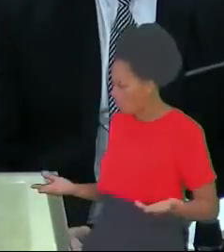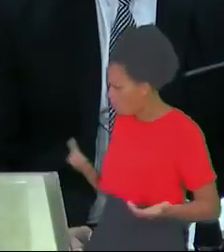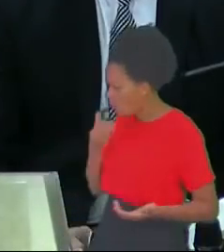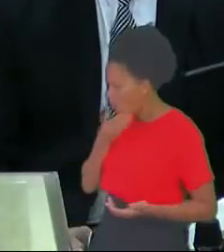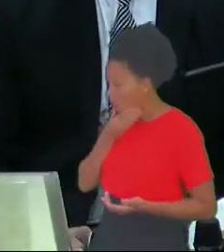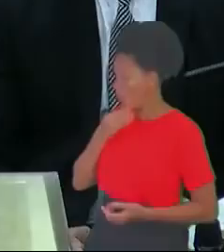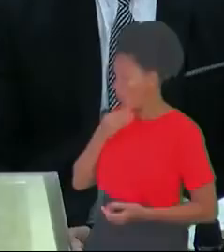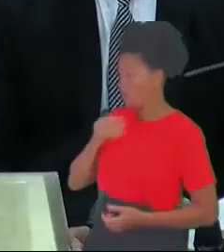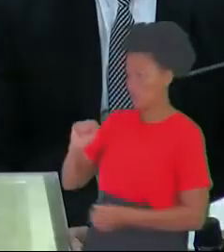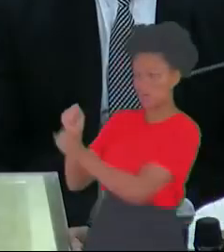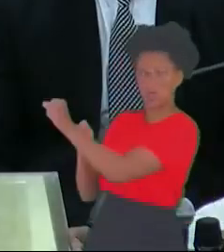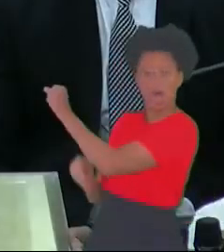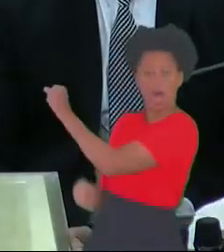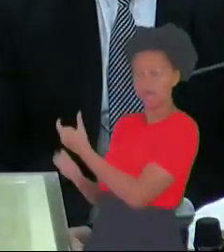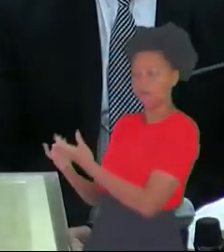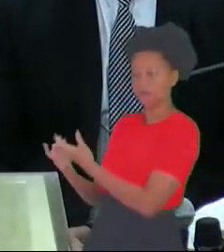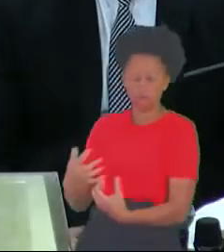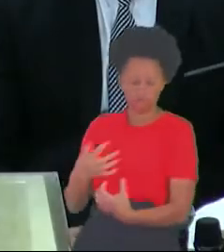o homão arriou.